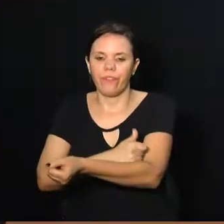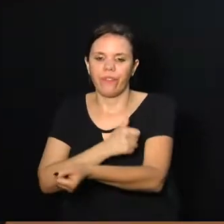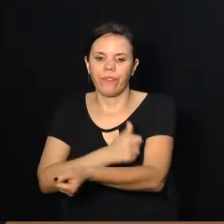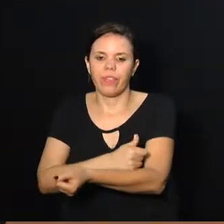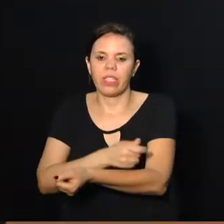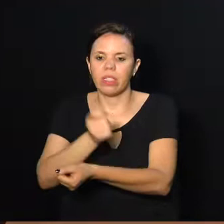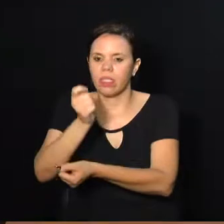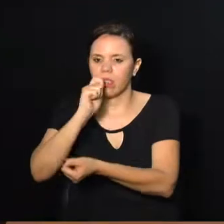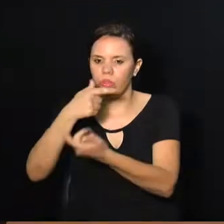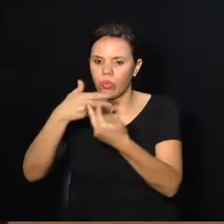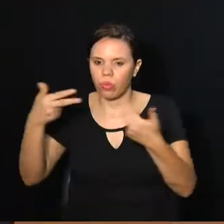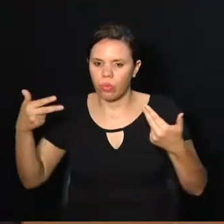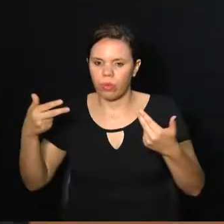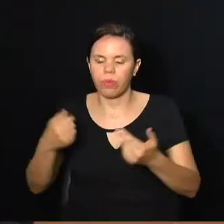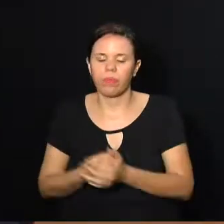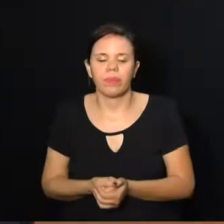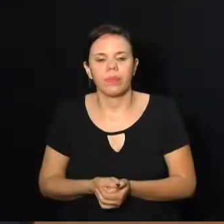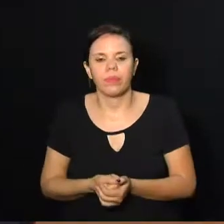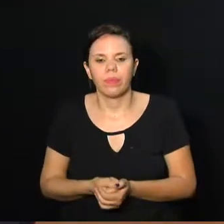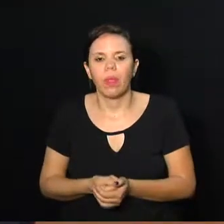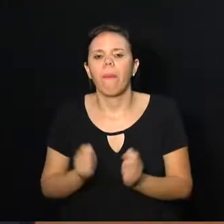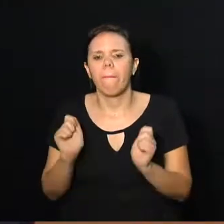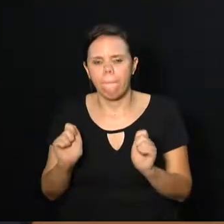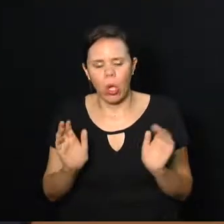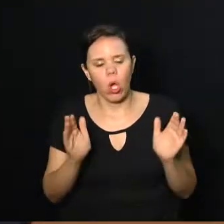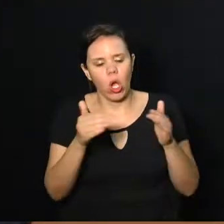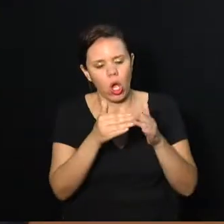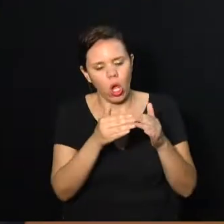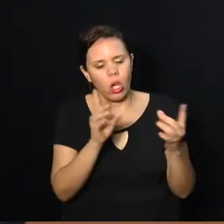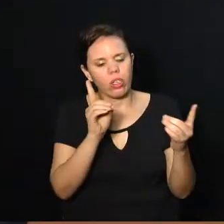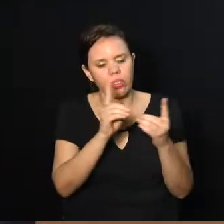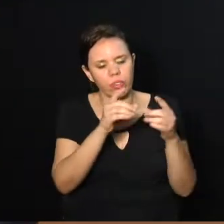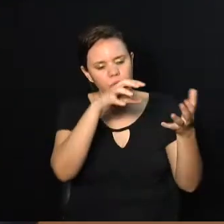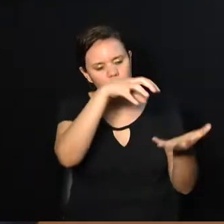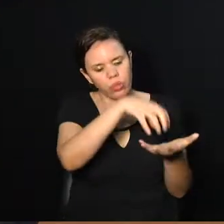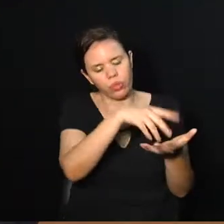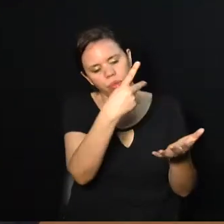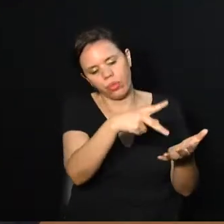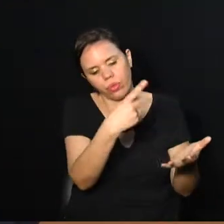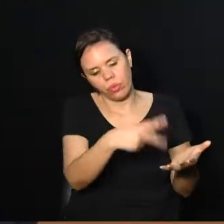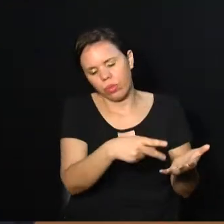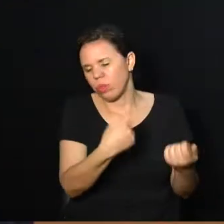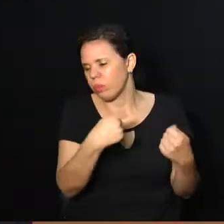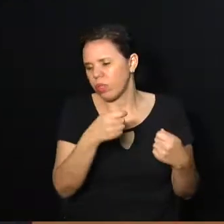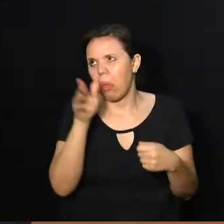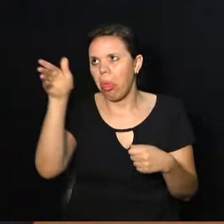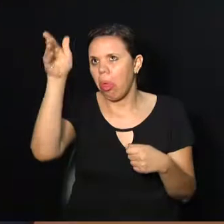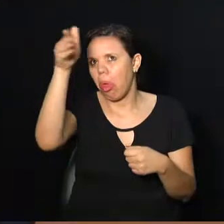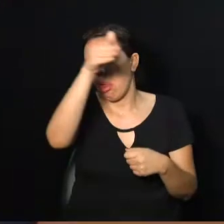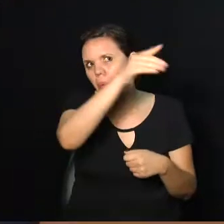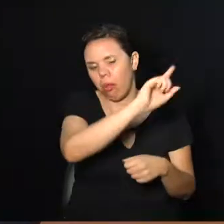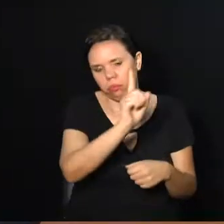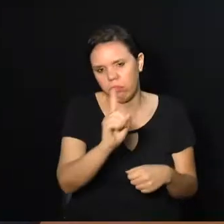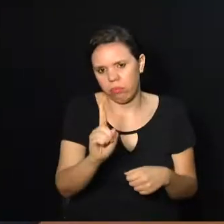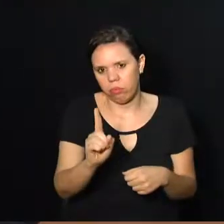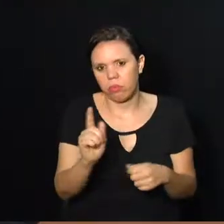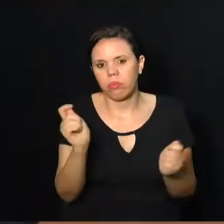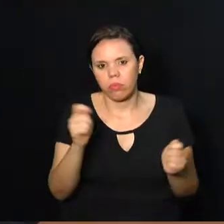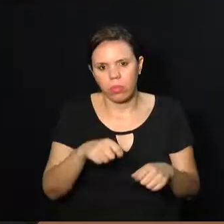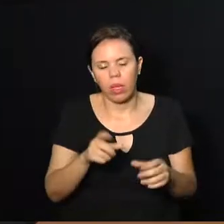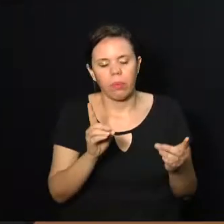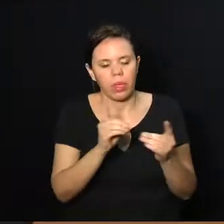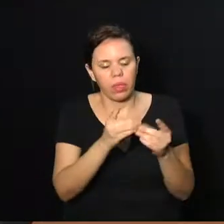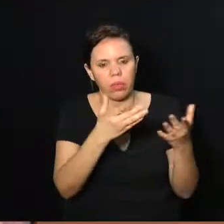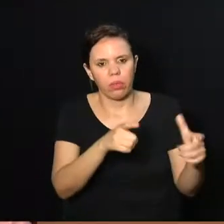concentrado para realizar todos os serviços. Ele não precisa ficar perambulando pela cidade de um lugar para o outro. Então,